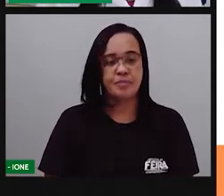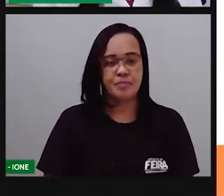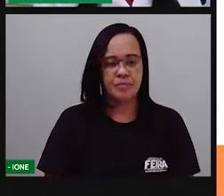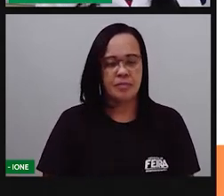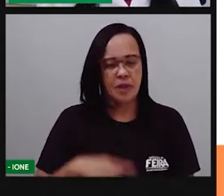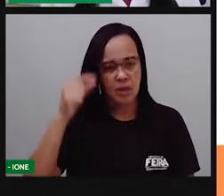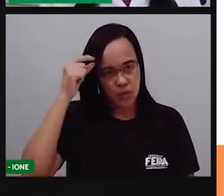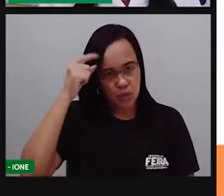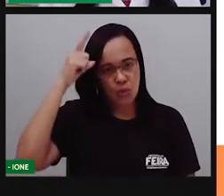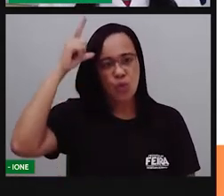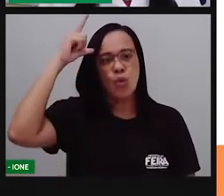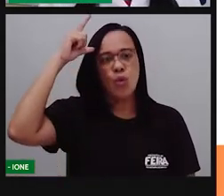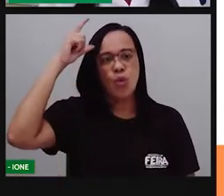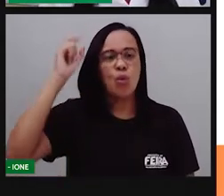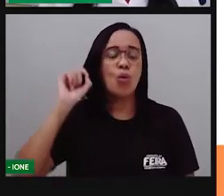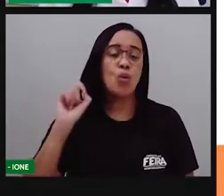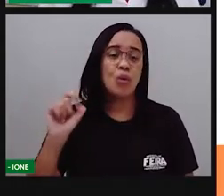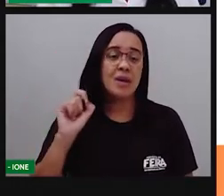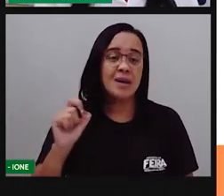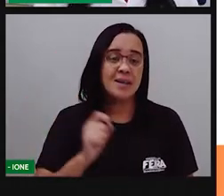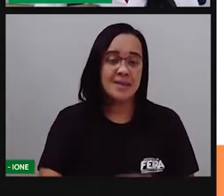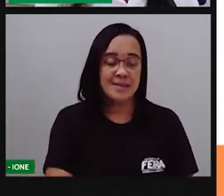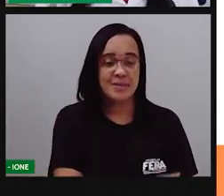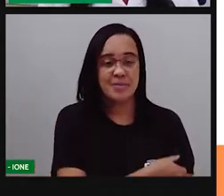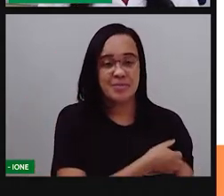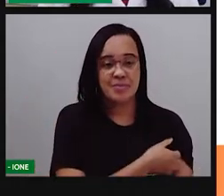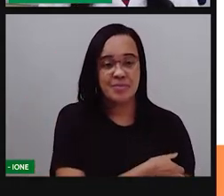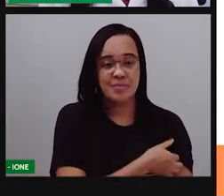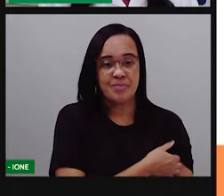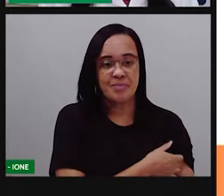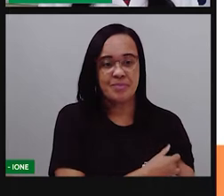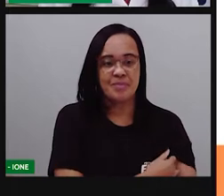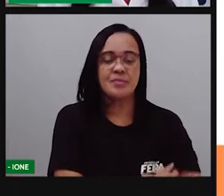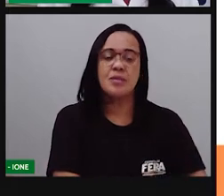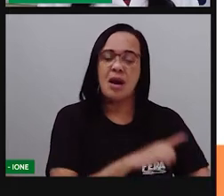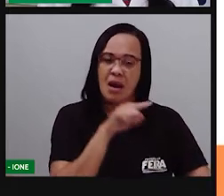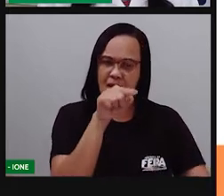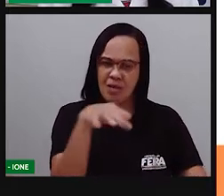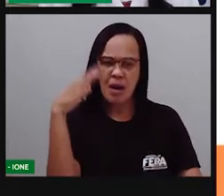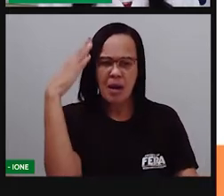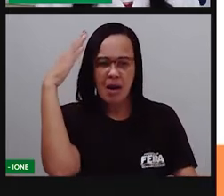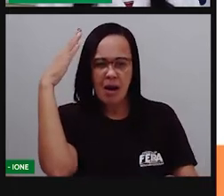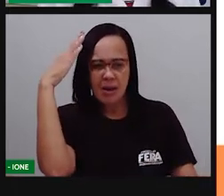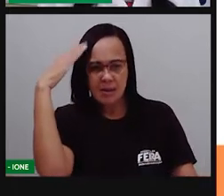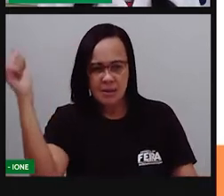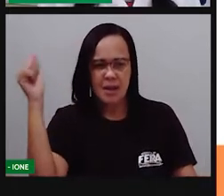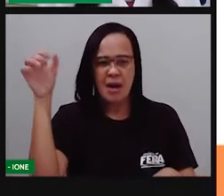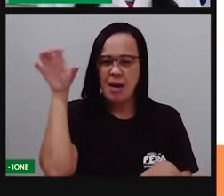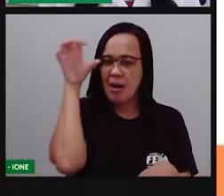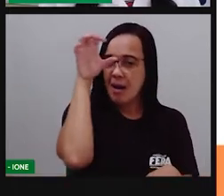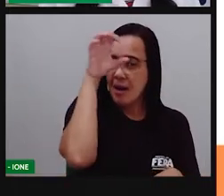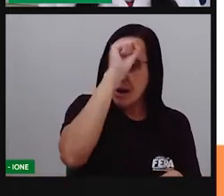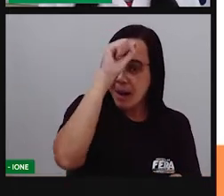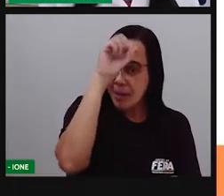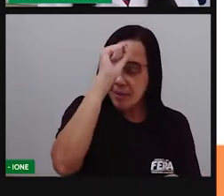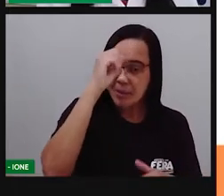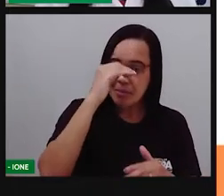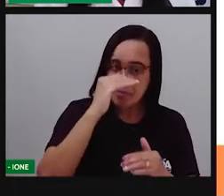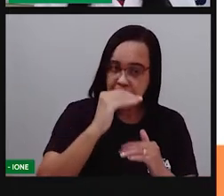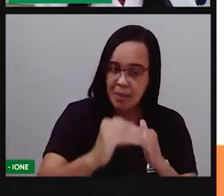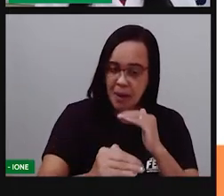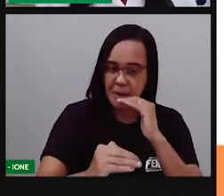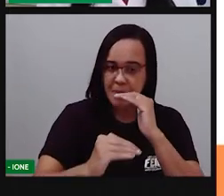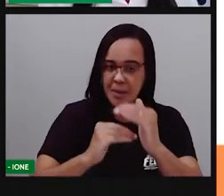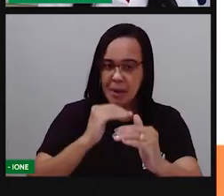aumentar ainda mais o desenvolvimento da Leitura aqui do trava-língua e na